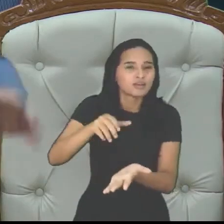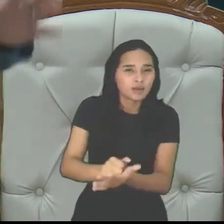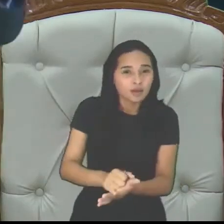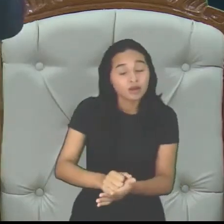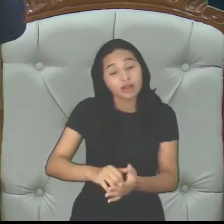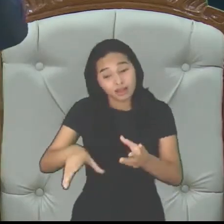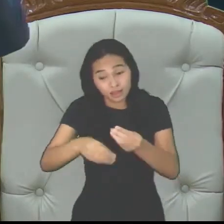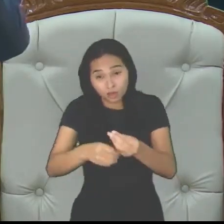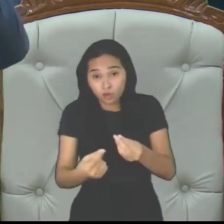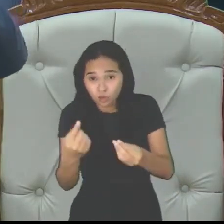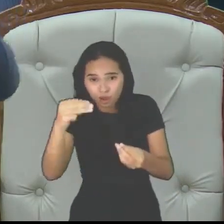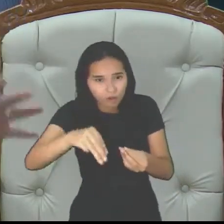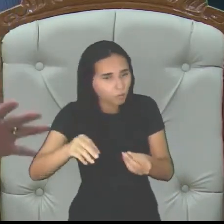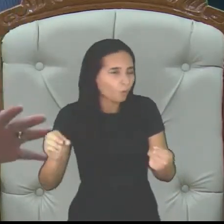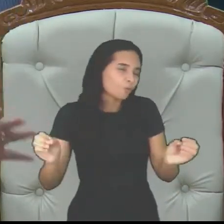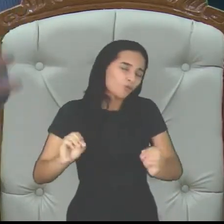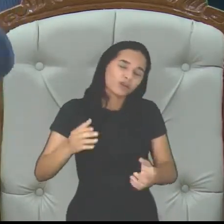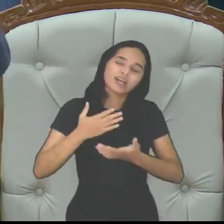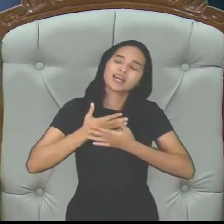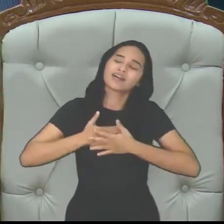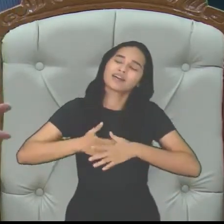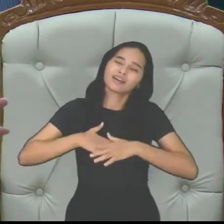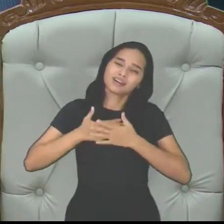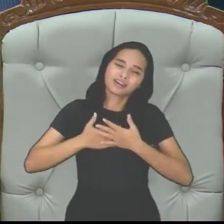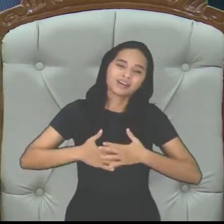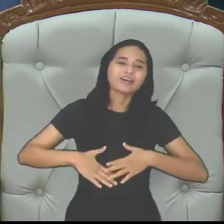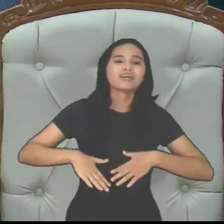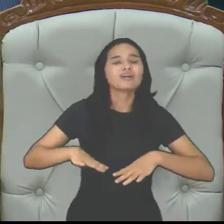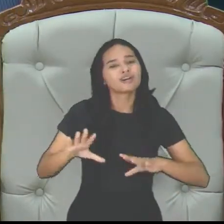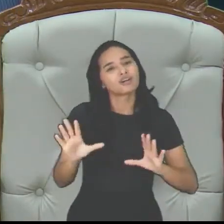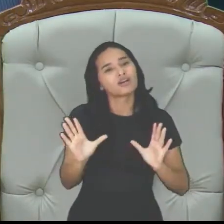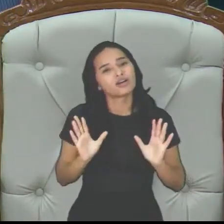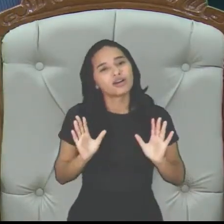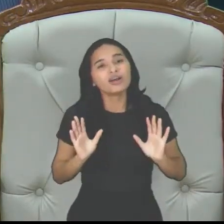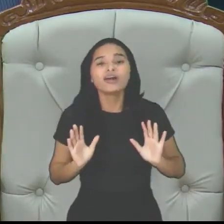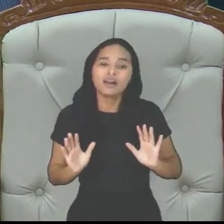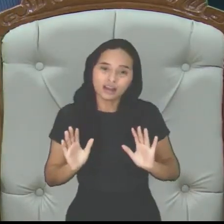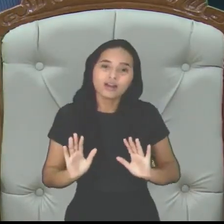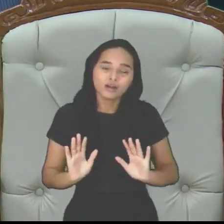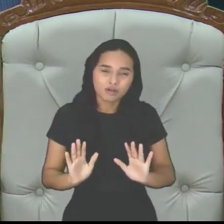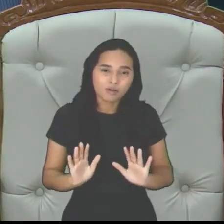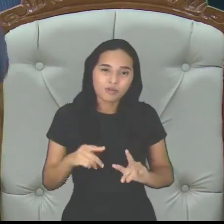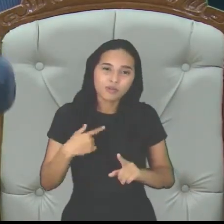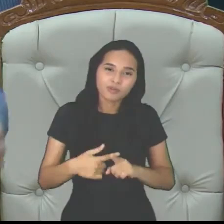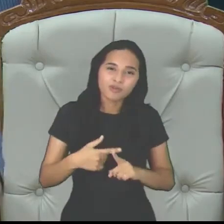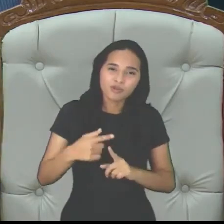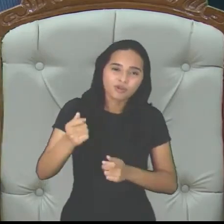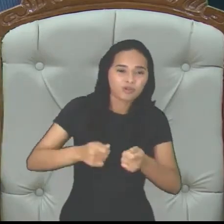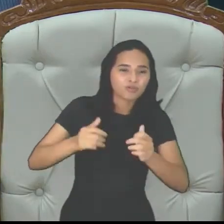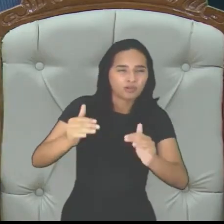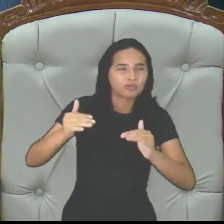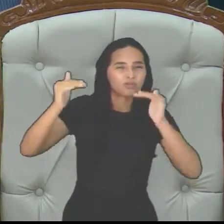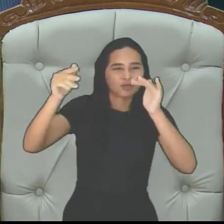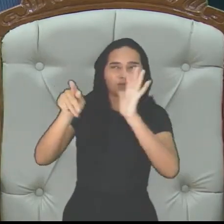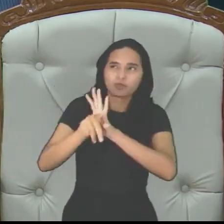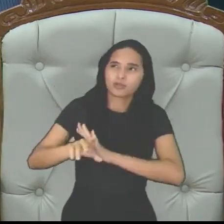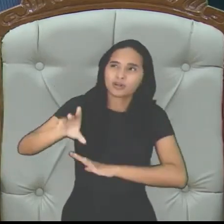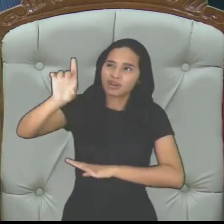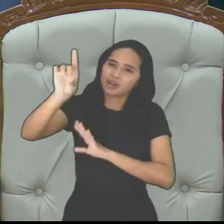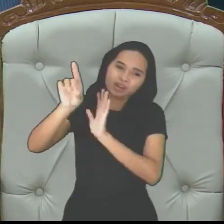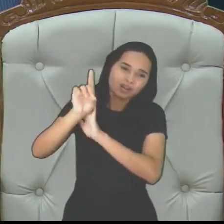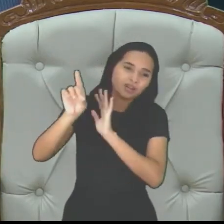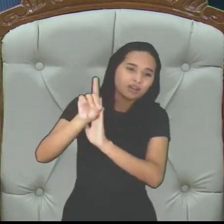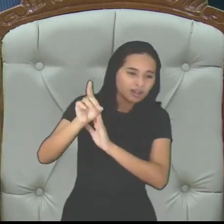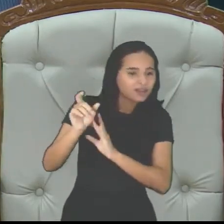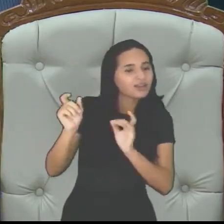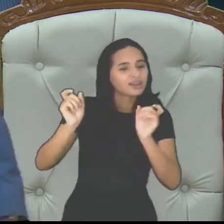mais. Então se tranquilize, conforme-se, porque a gerência superior está na mão daquele que pode, que